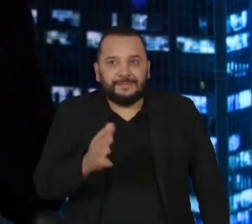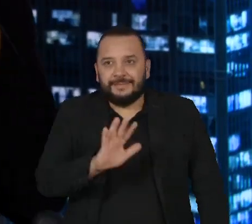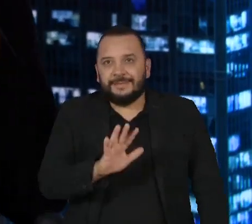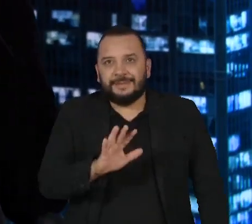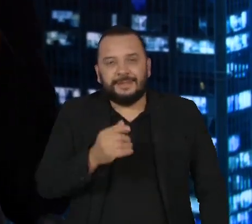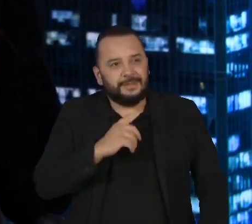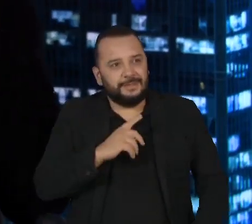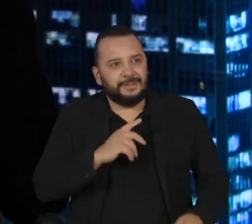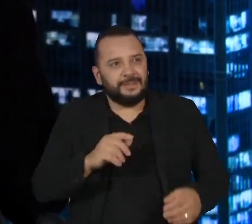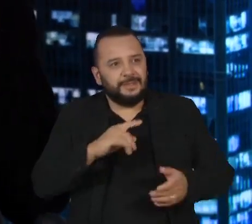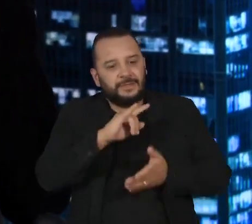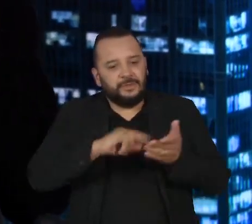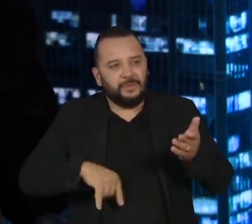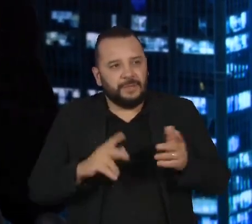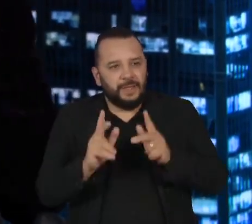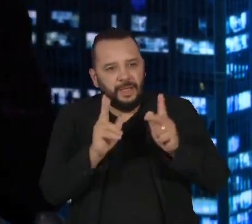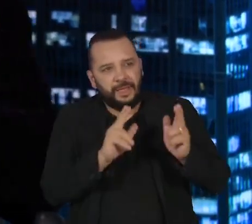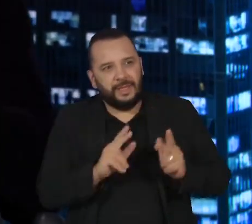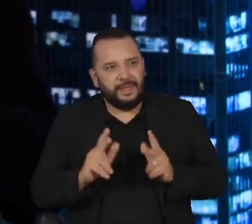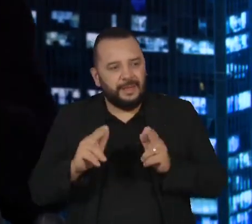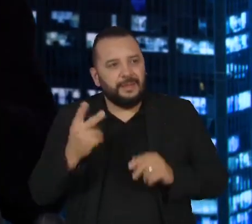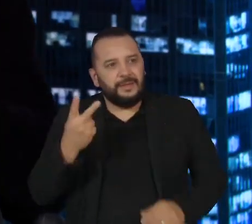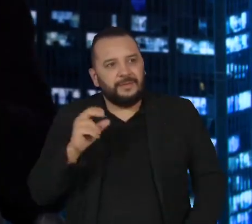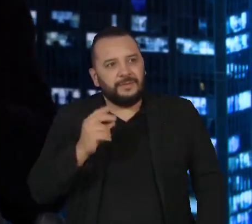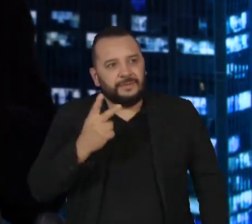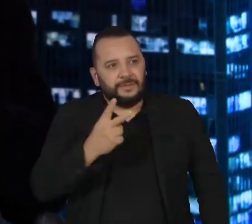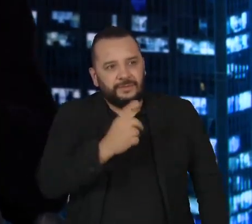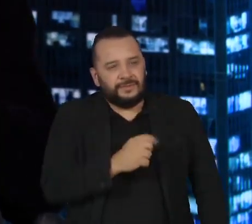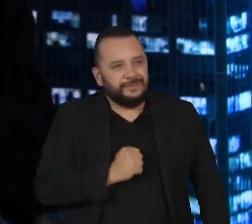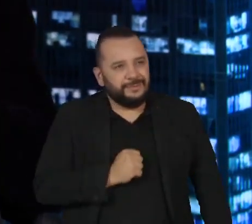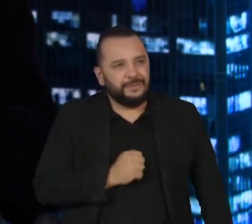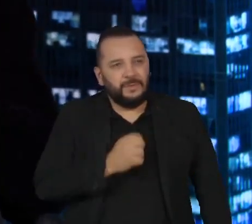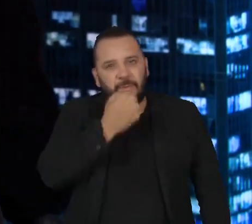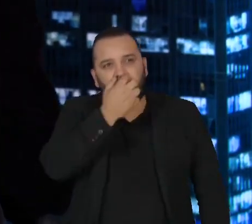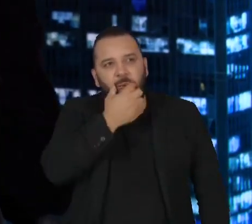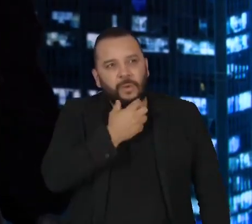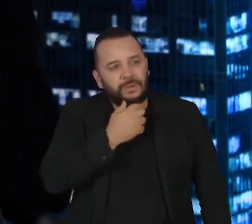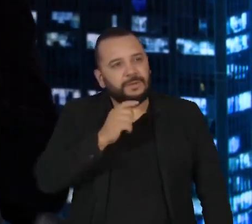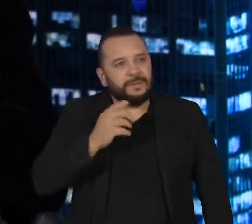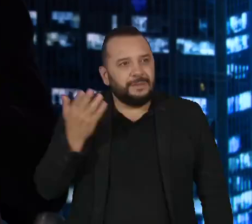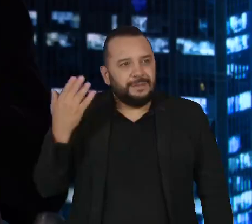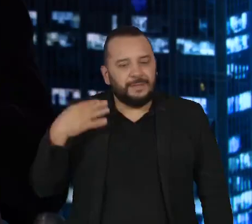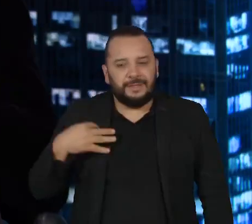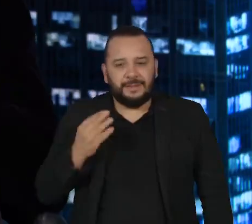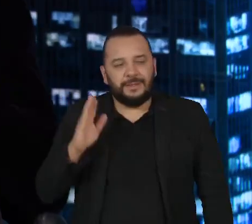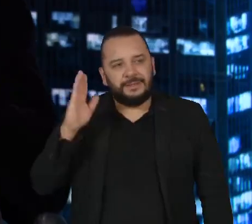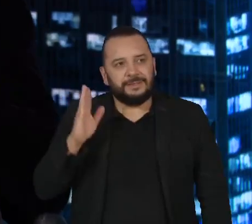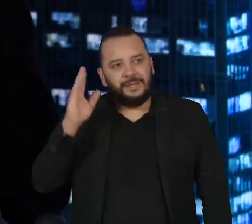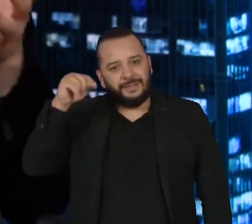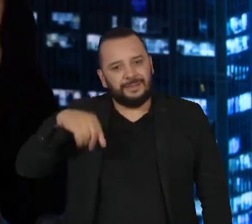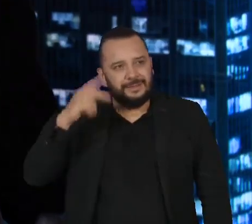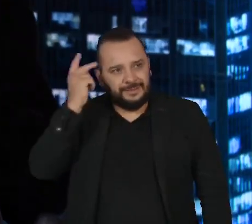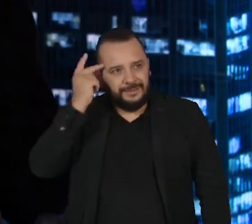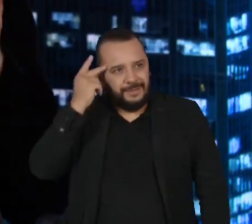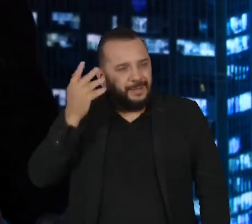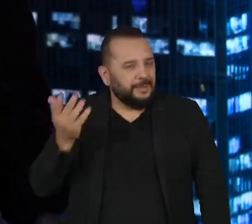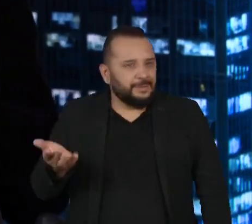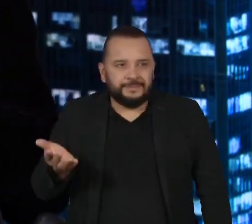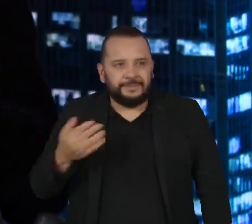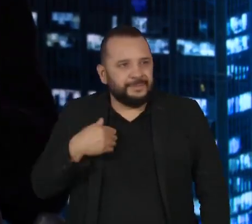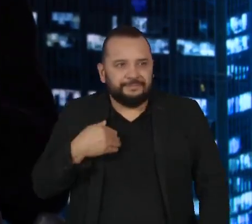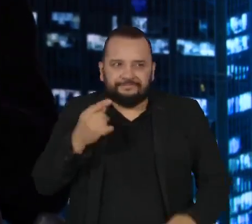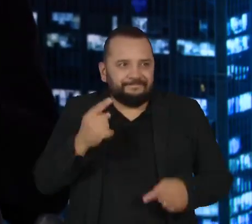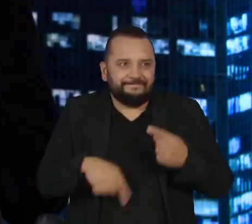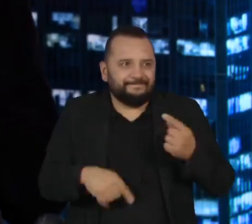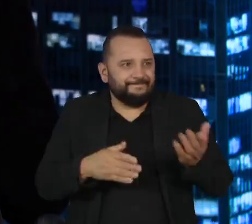tão mal feito, foi descrito ali, 2021, né? O Boulos tinha sido candidato em 2020 aqui na cidade, enfim, não tem pé e